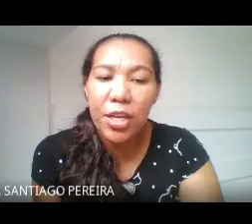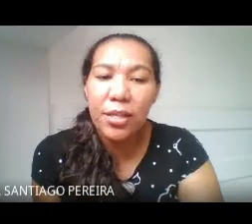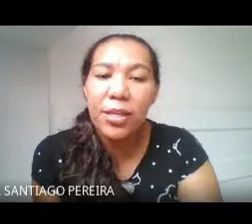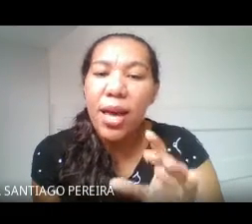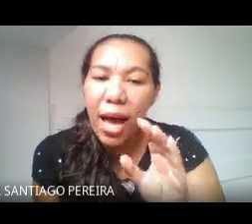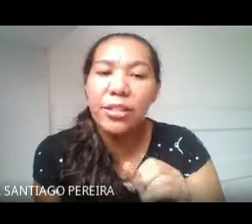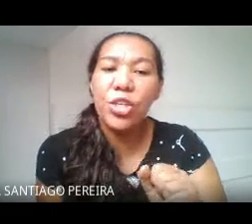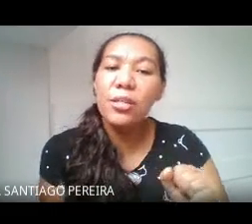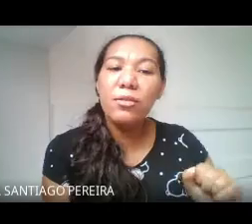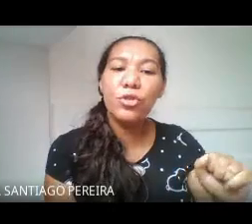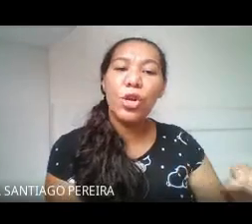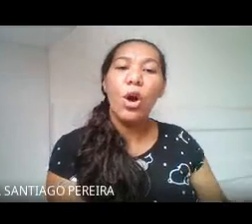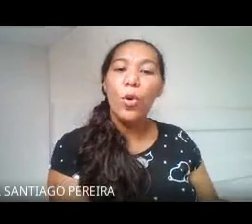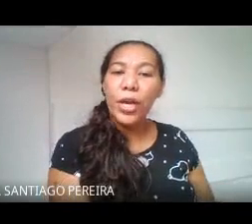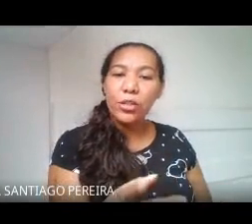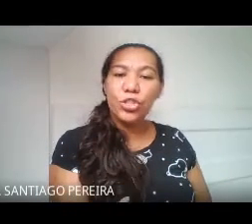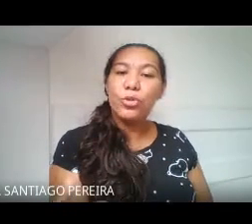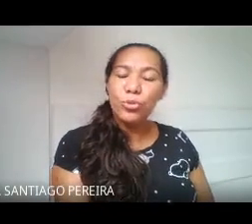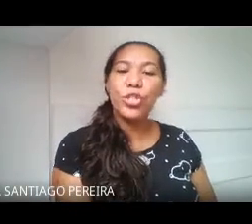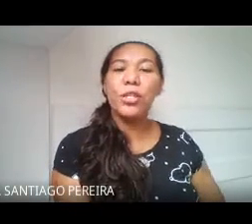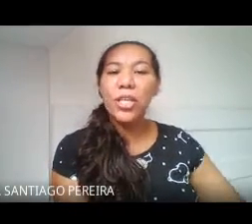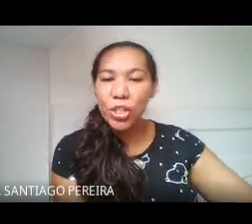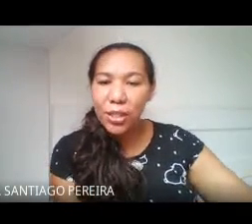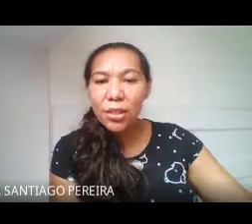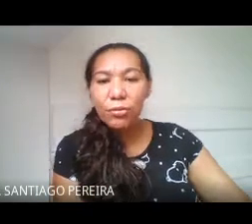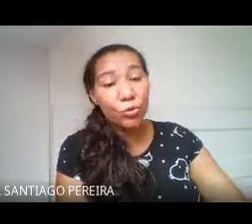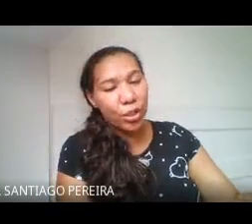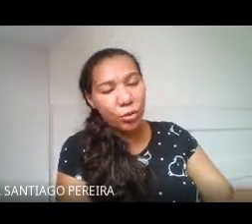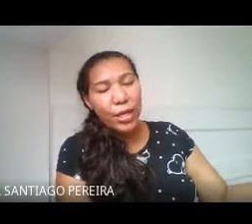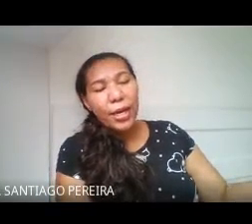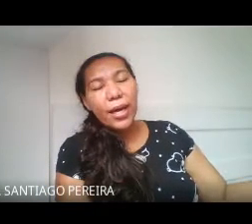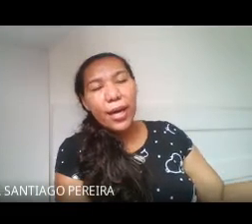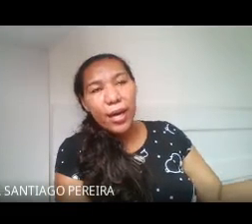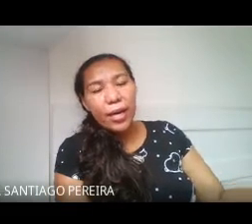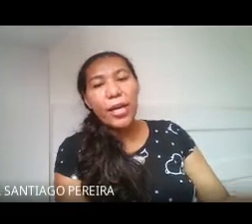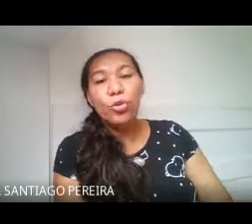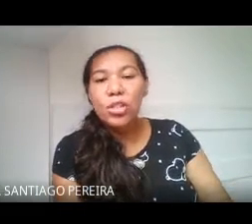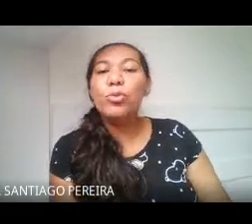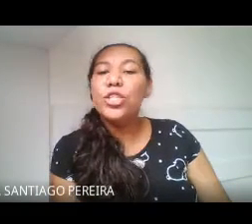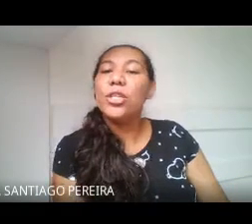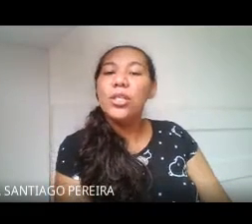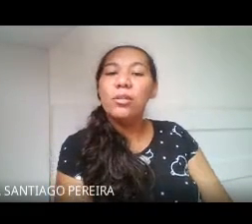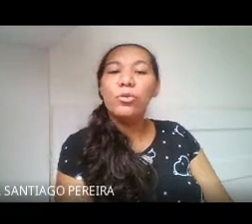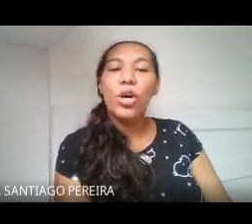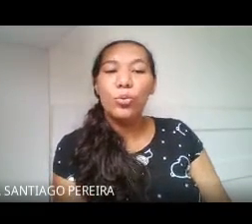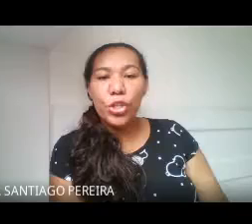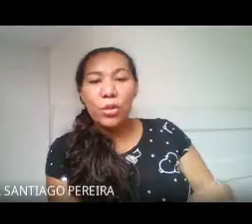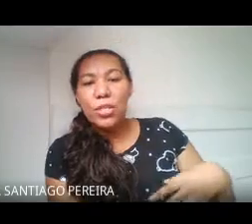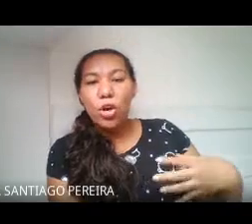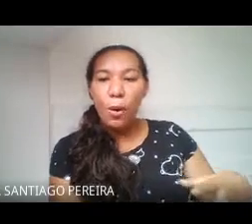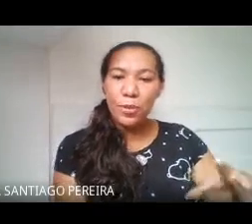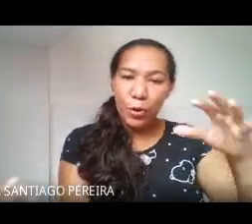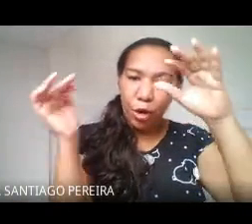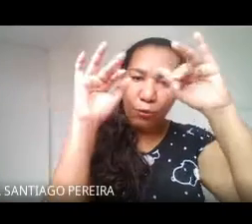ser cheia de adjetivos, porque aqui nós temos um gênero descritivo, um gênero do tipo descritivo. O